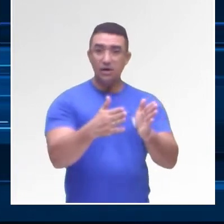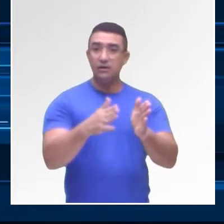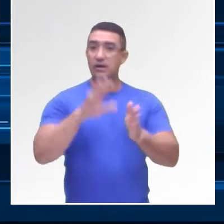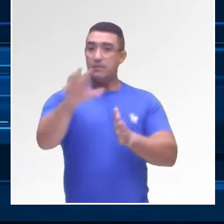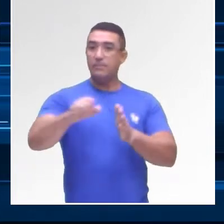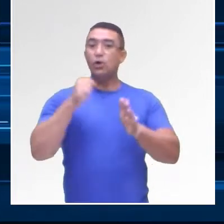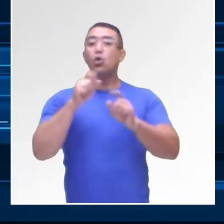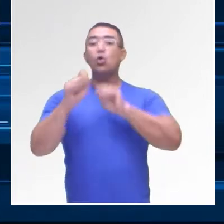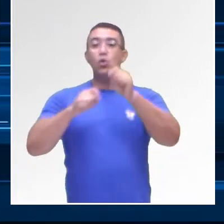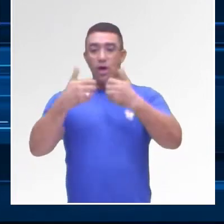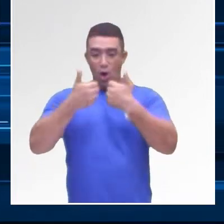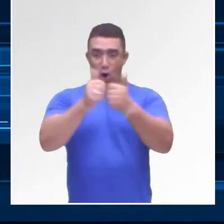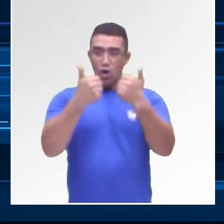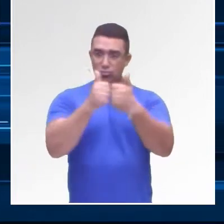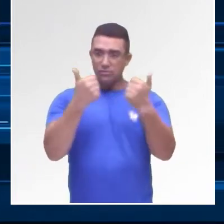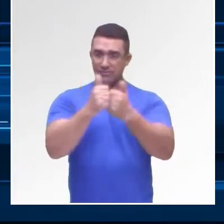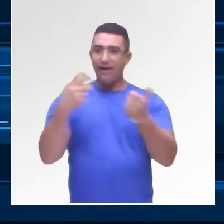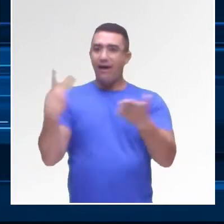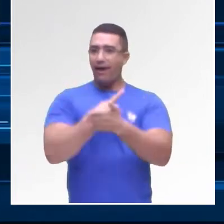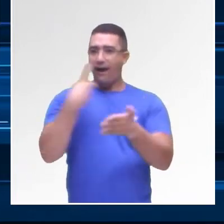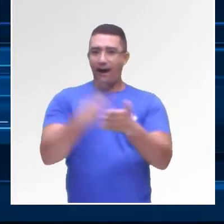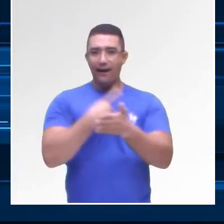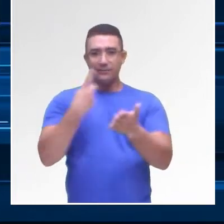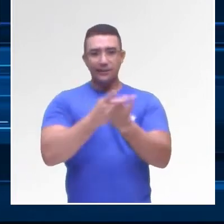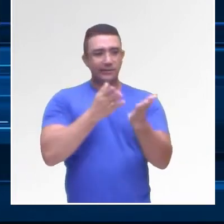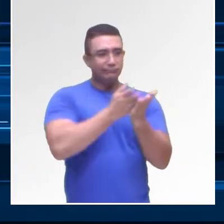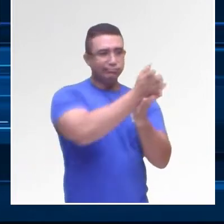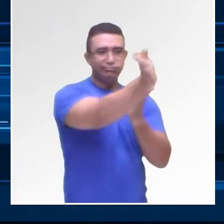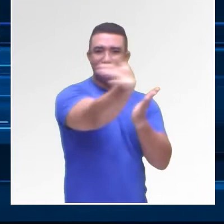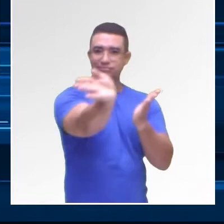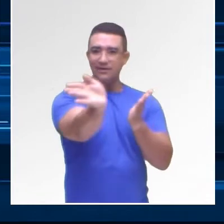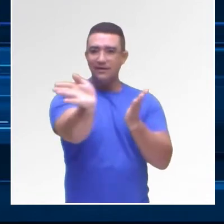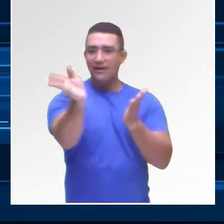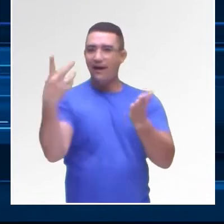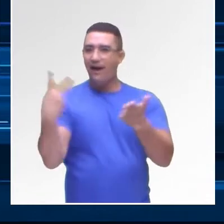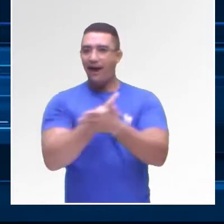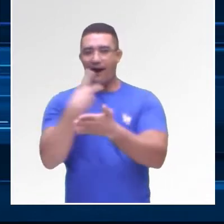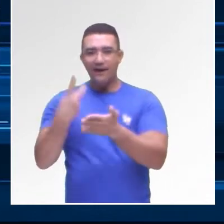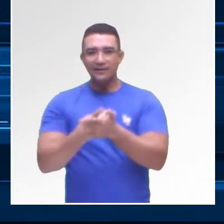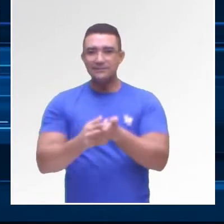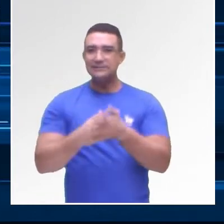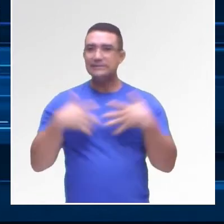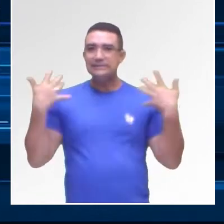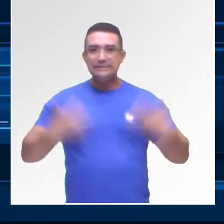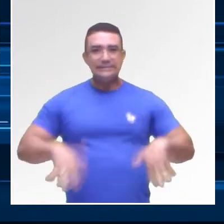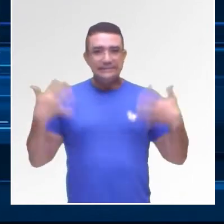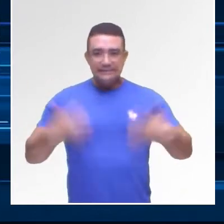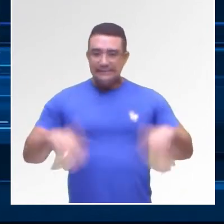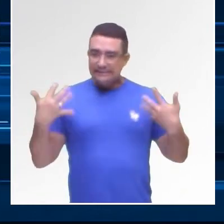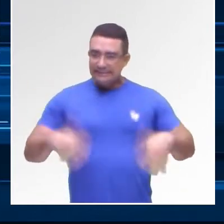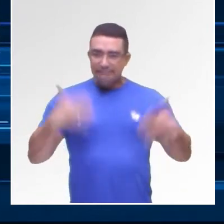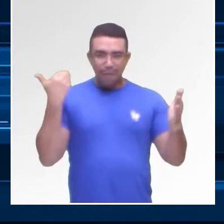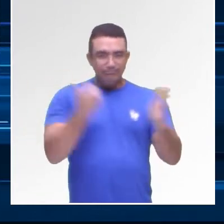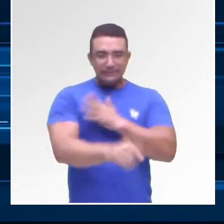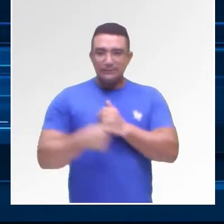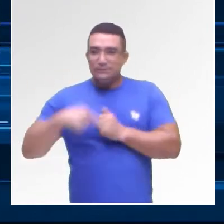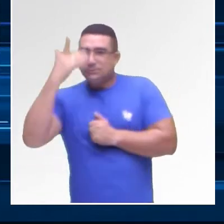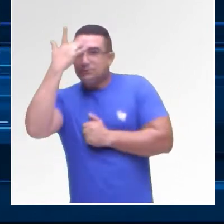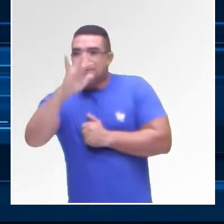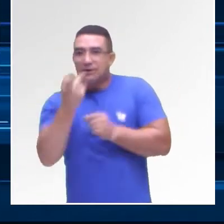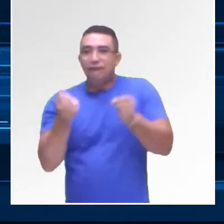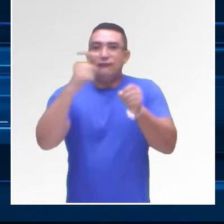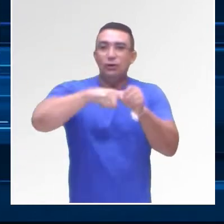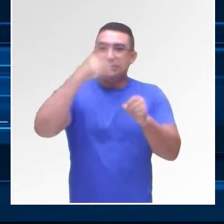errado, foi parar em outro lugar, e aí para voltar foi todo um processo, e aí a pessoa fala, eu fiz